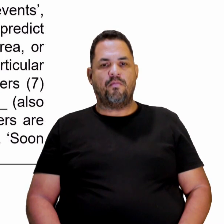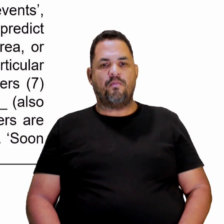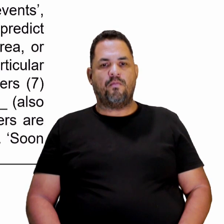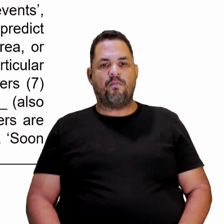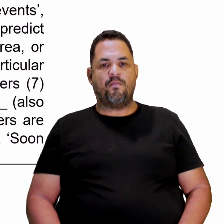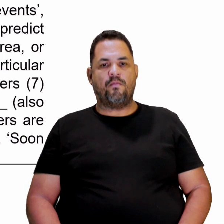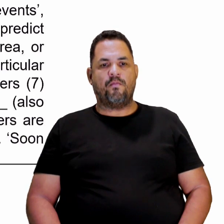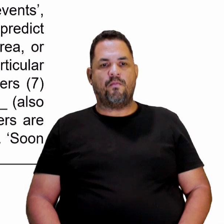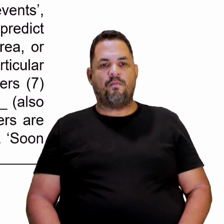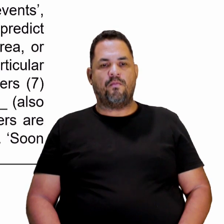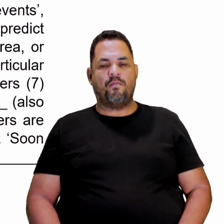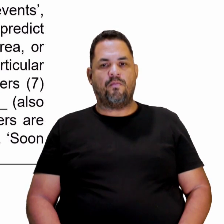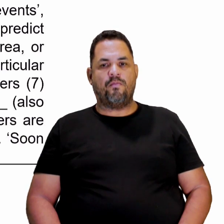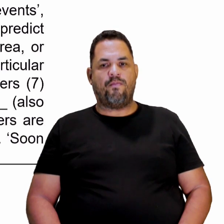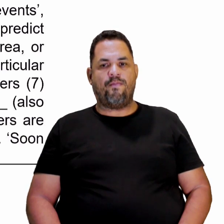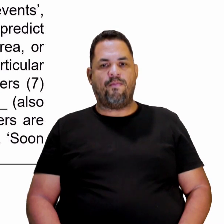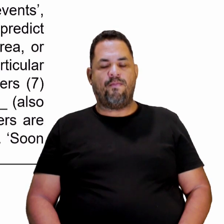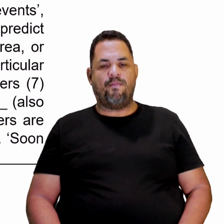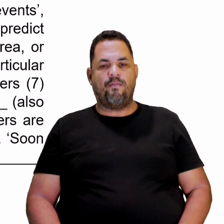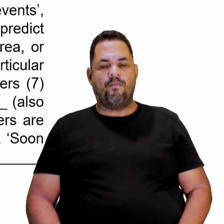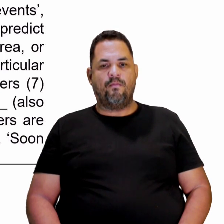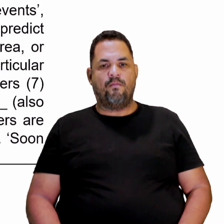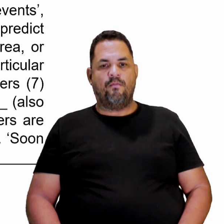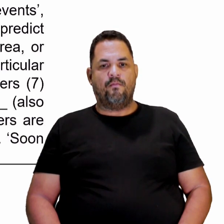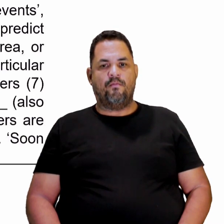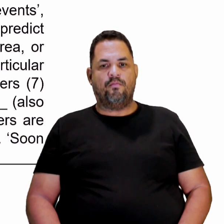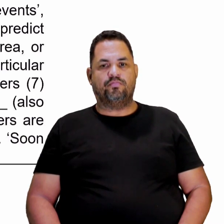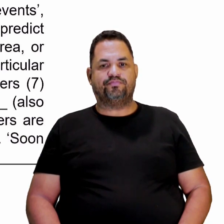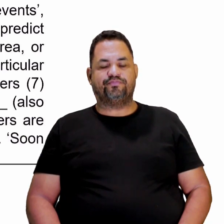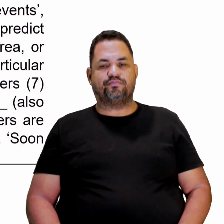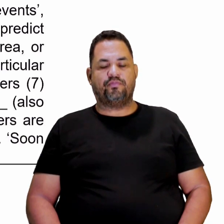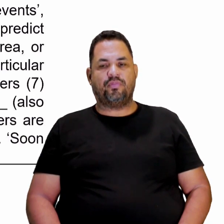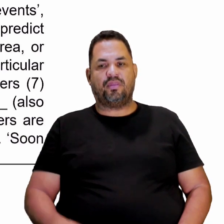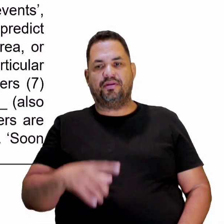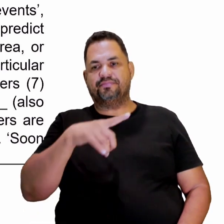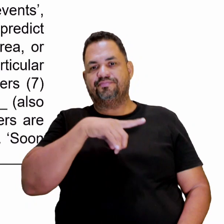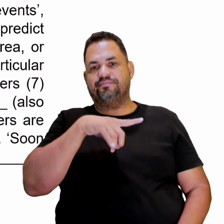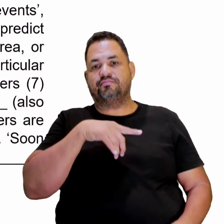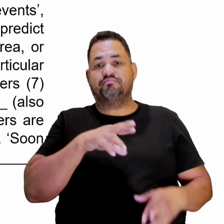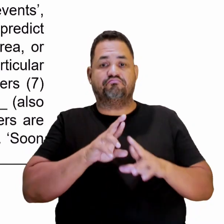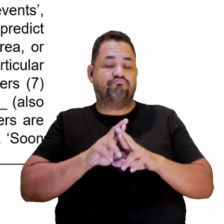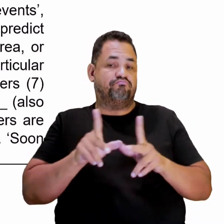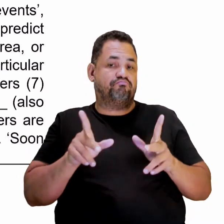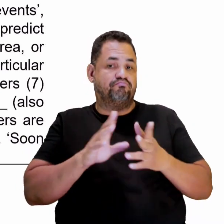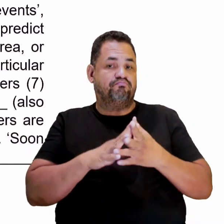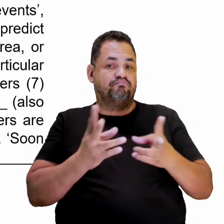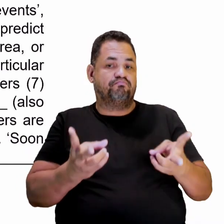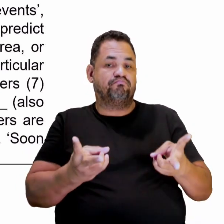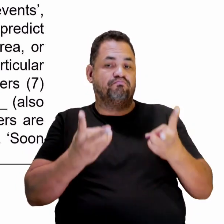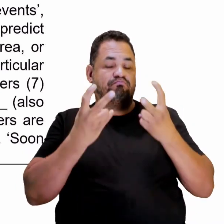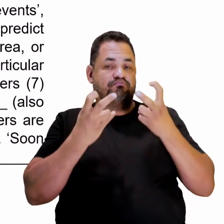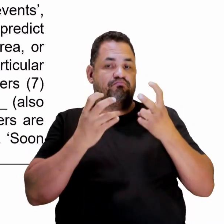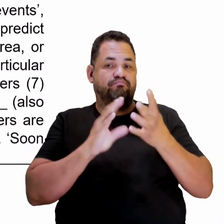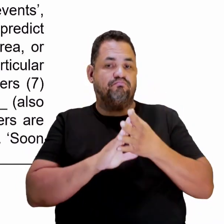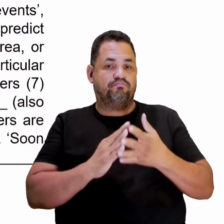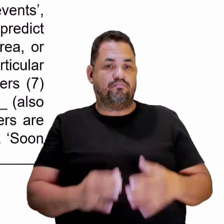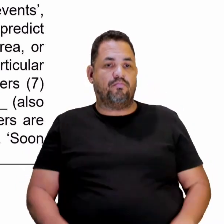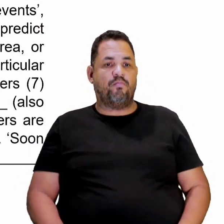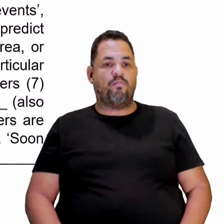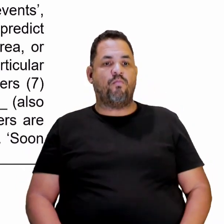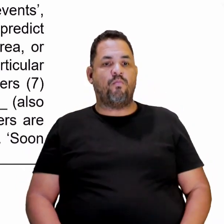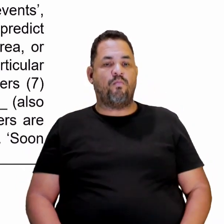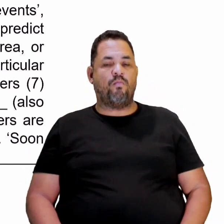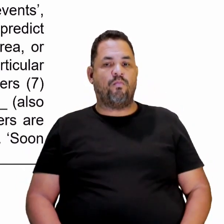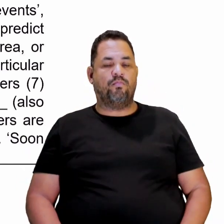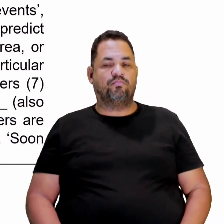Então, computer will soon be able. Aí aqui você já tem uma coisa diferente. Você percebe que o soon, a